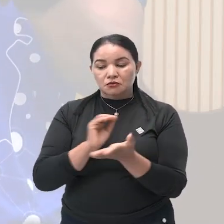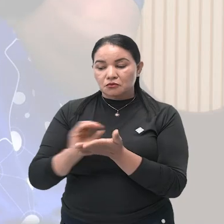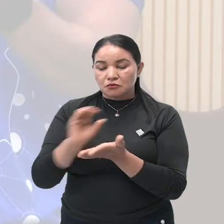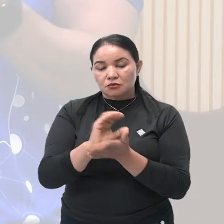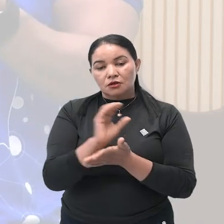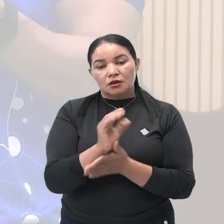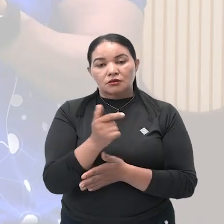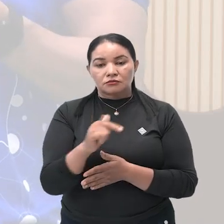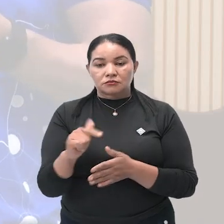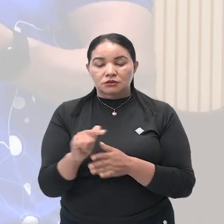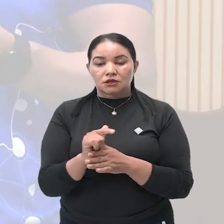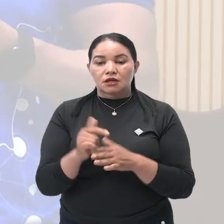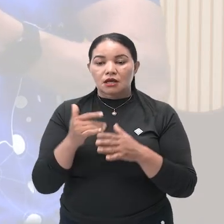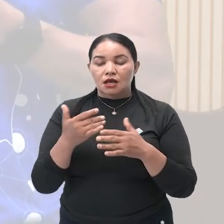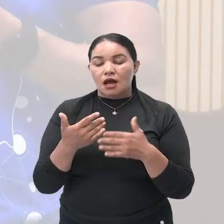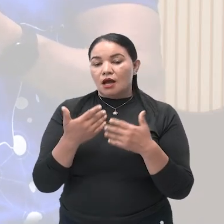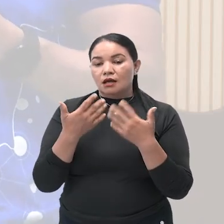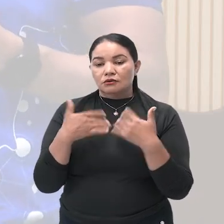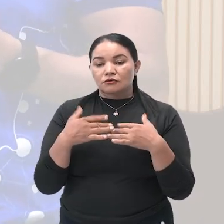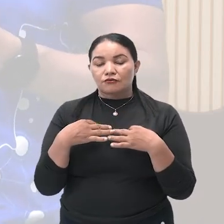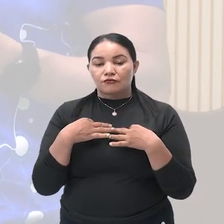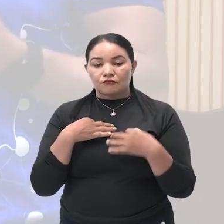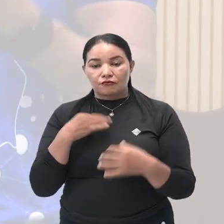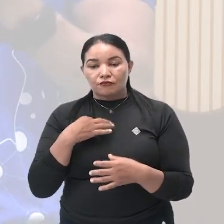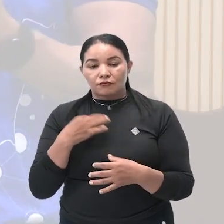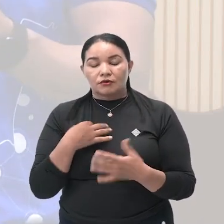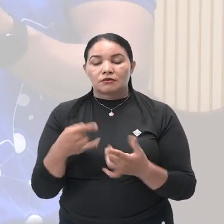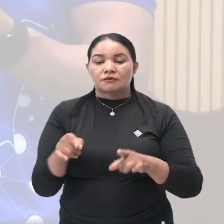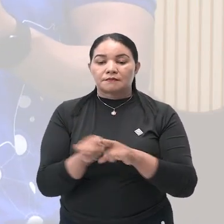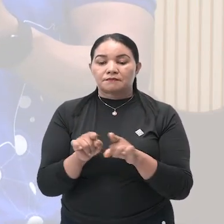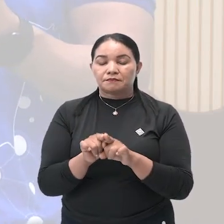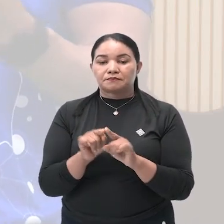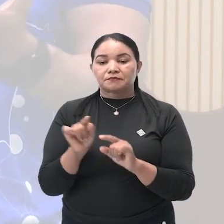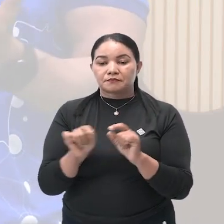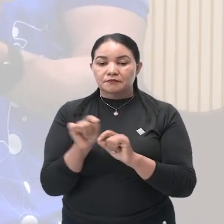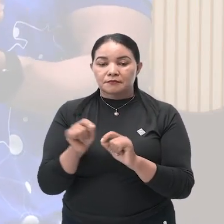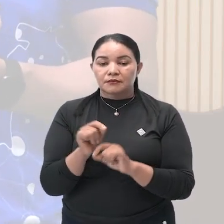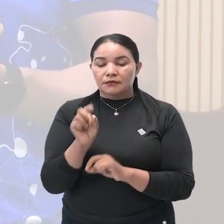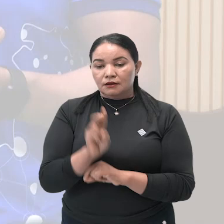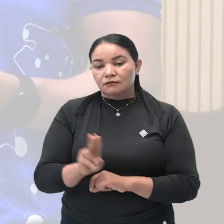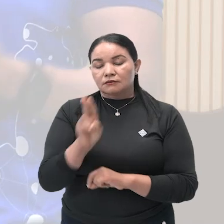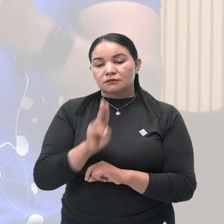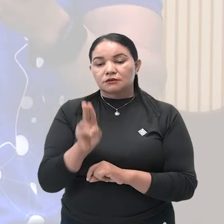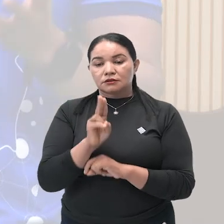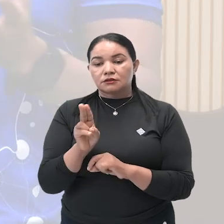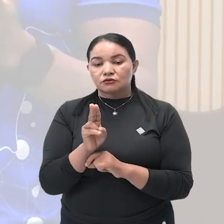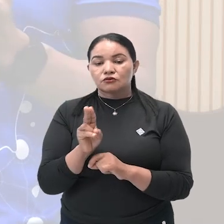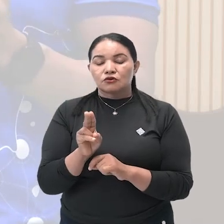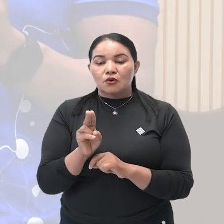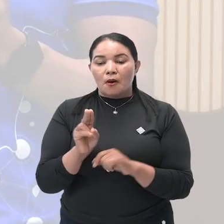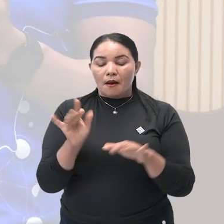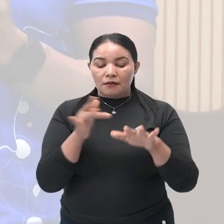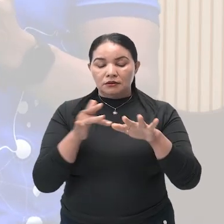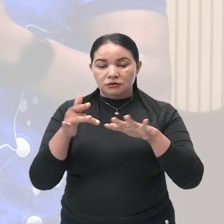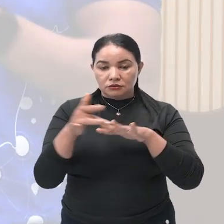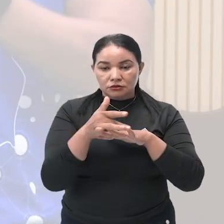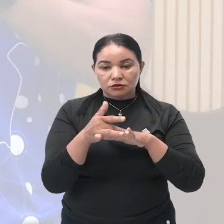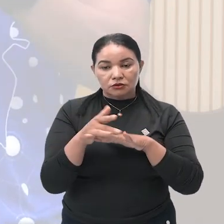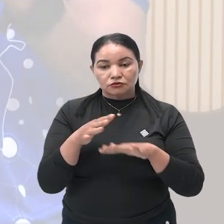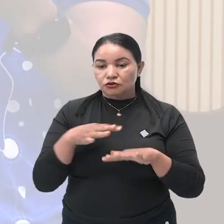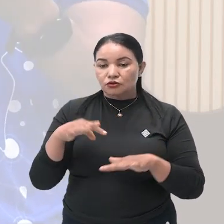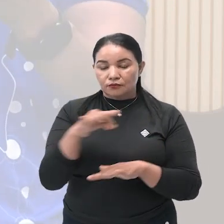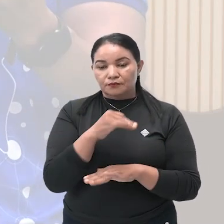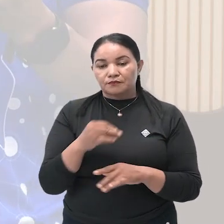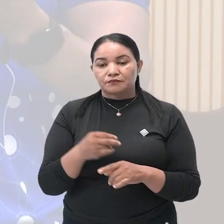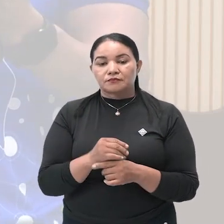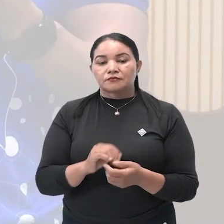é muito genuíno, por assim dizer, tá certo? E isso é feito utilizando ali as redes sociais de uma forma geral, essas que a